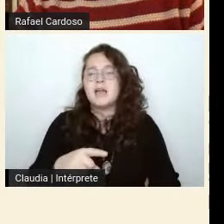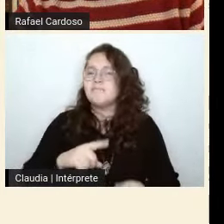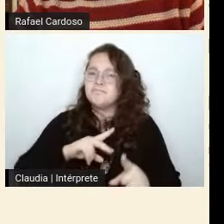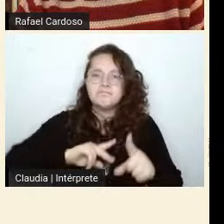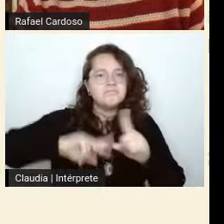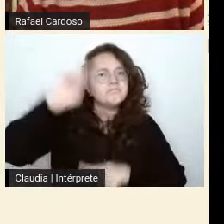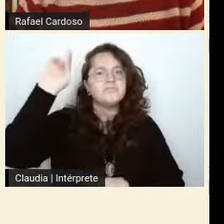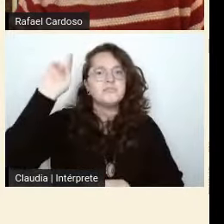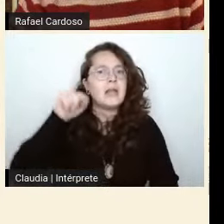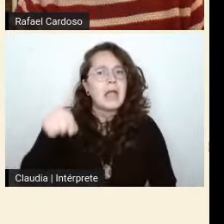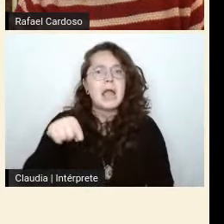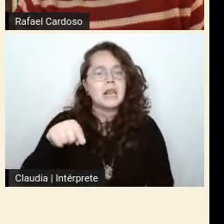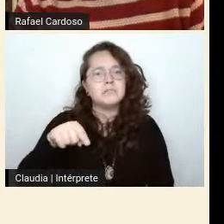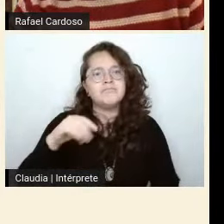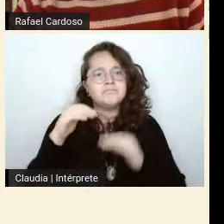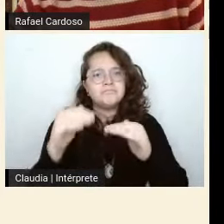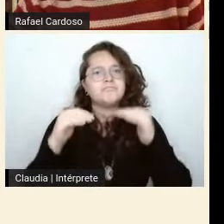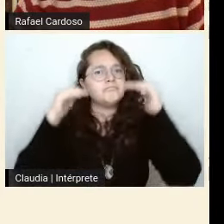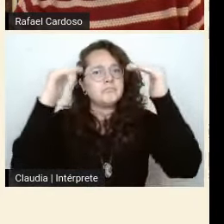renovação pictórica,